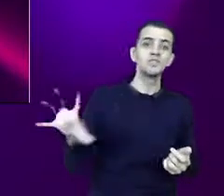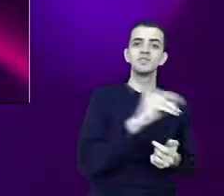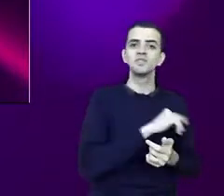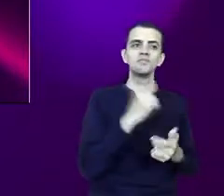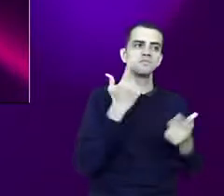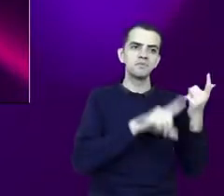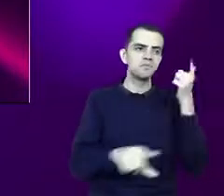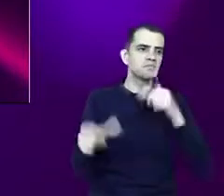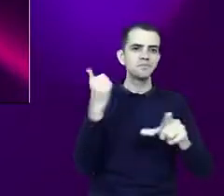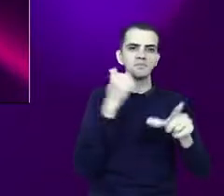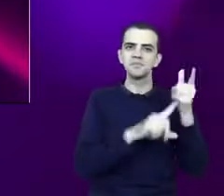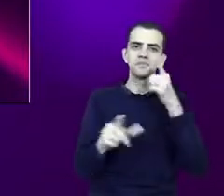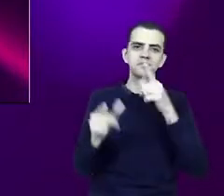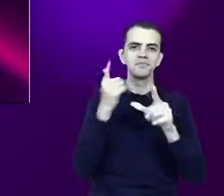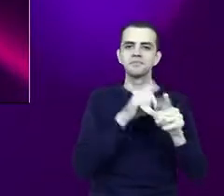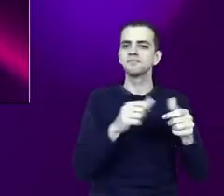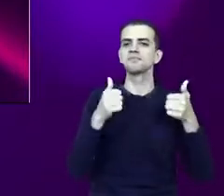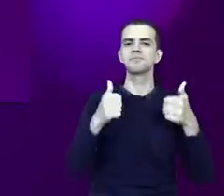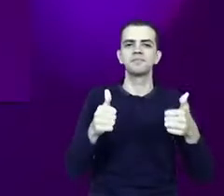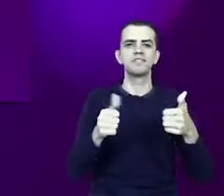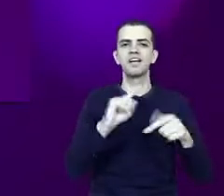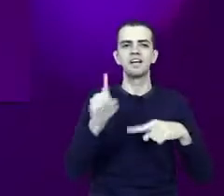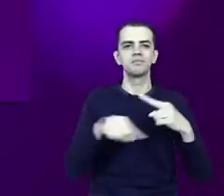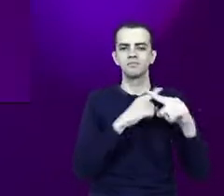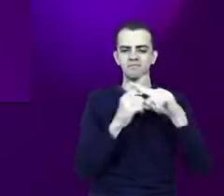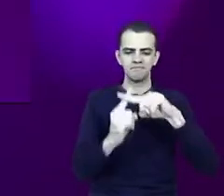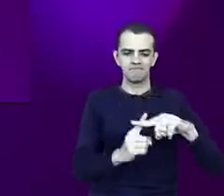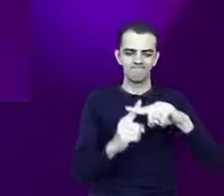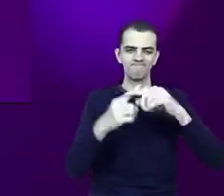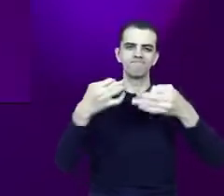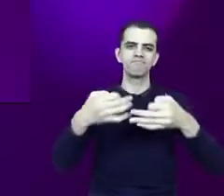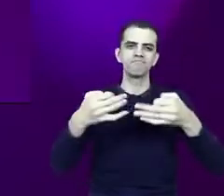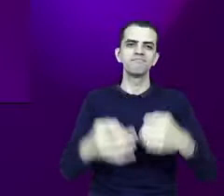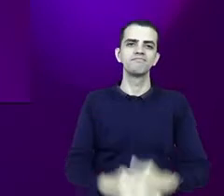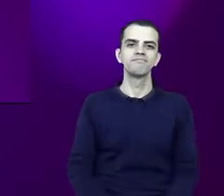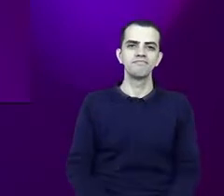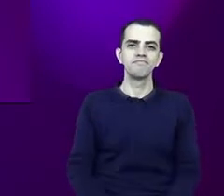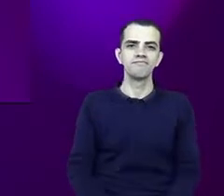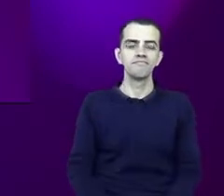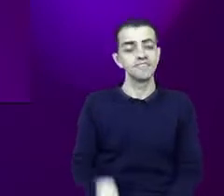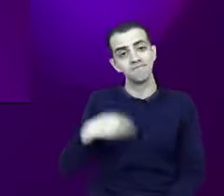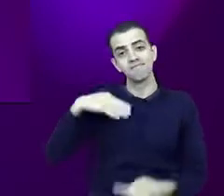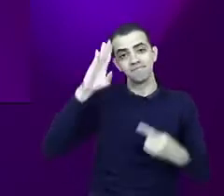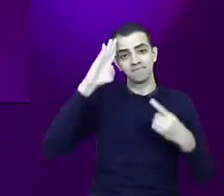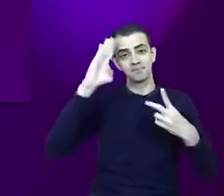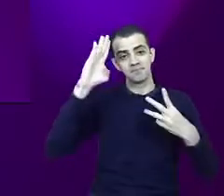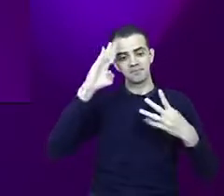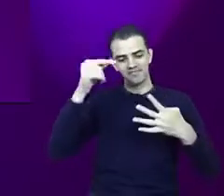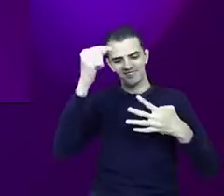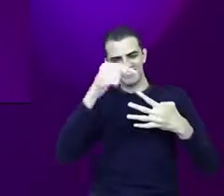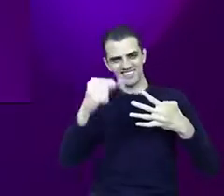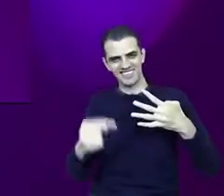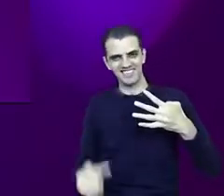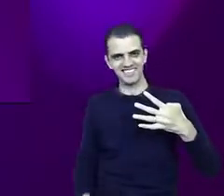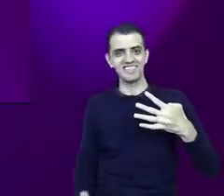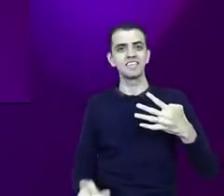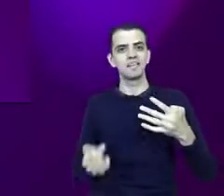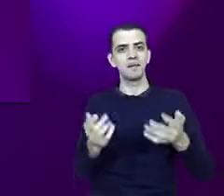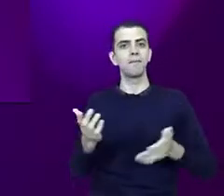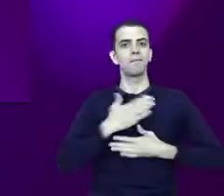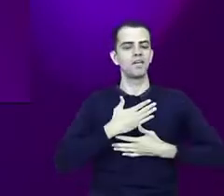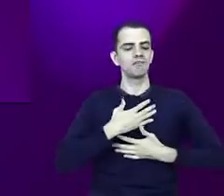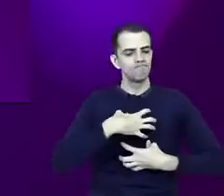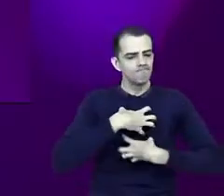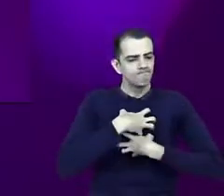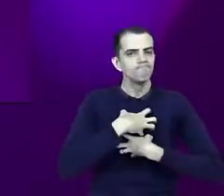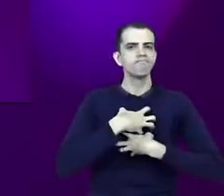a precisão que o robô dá. Essas eram as principais alterações, a minha sensação